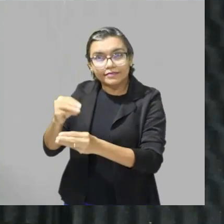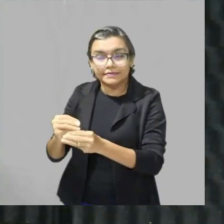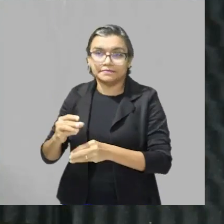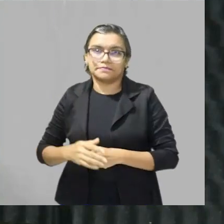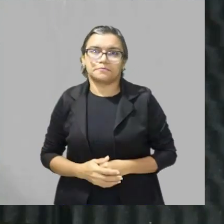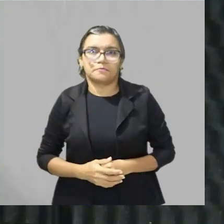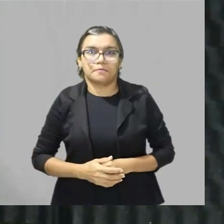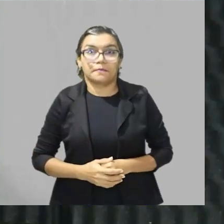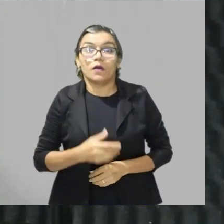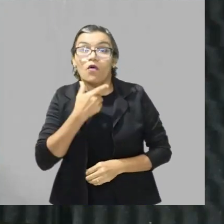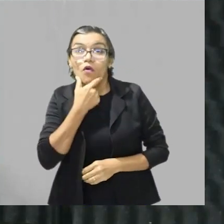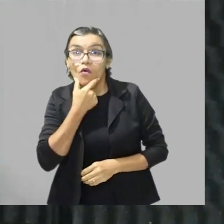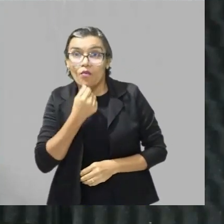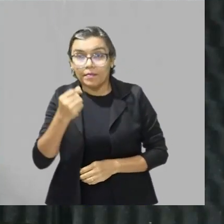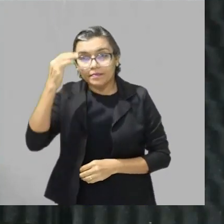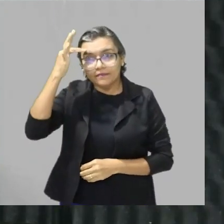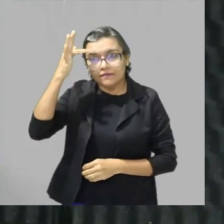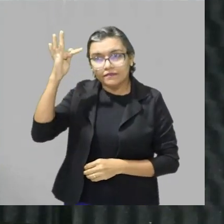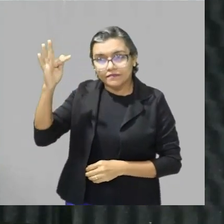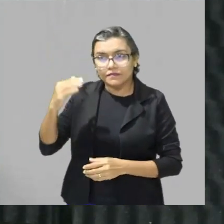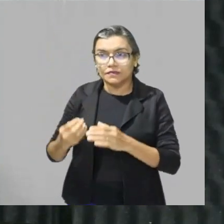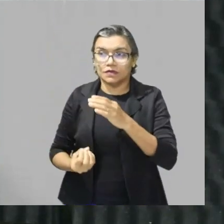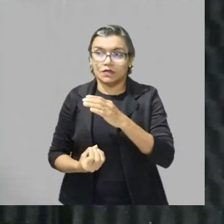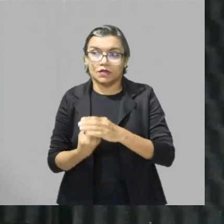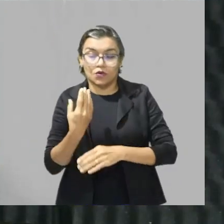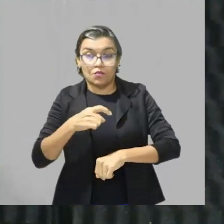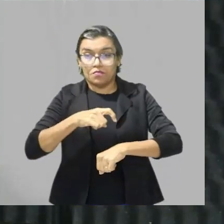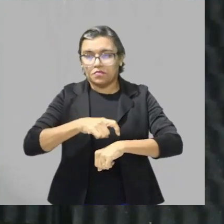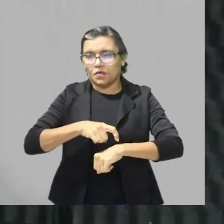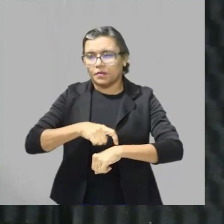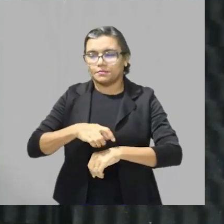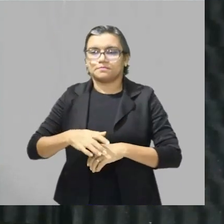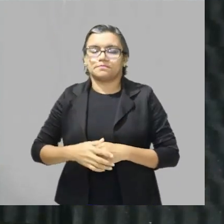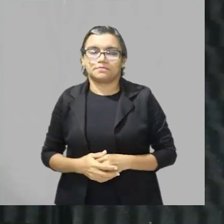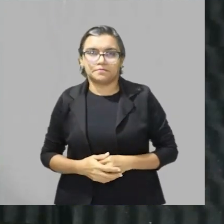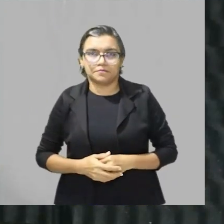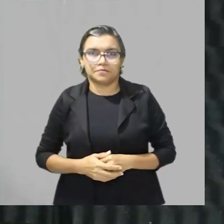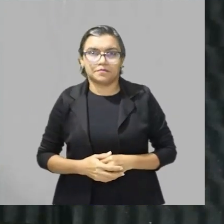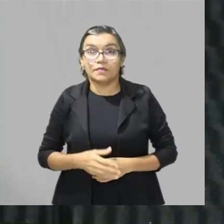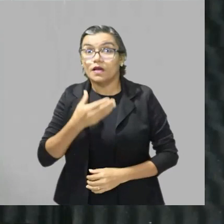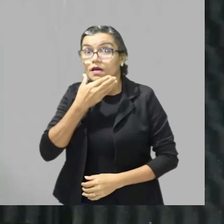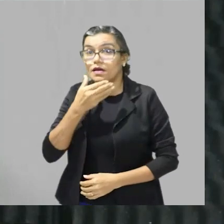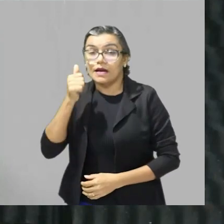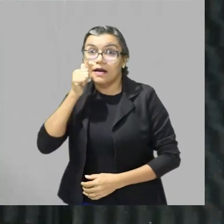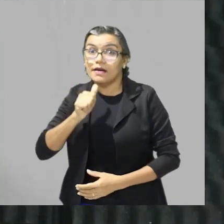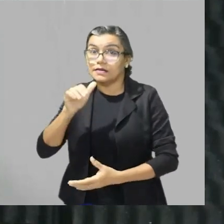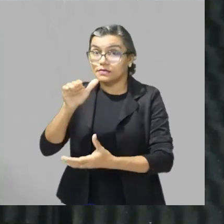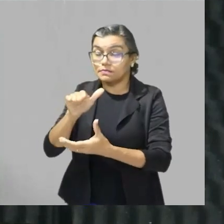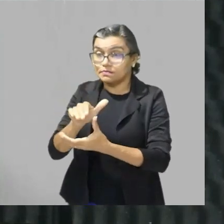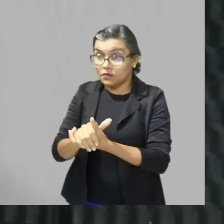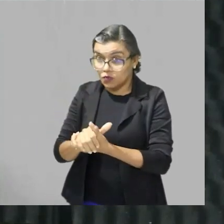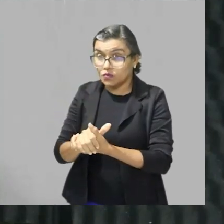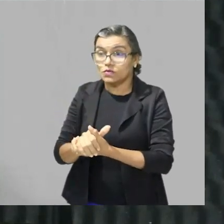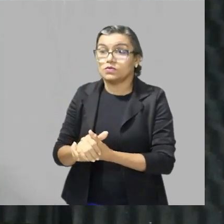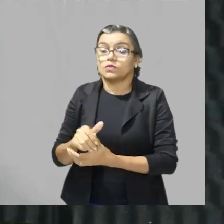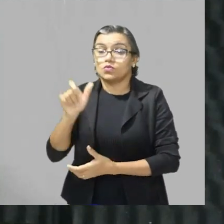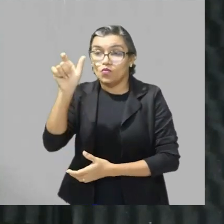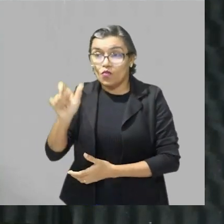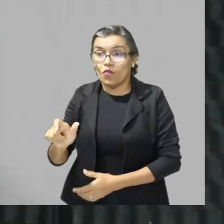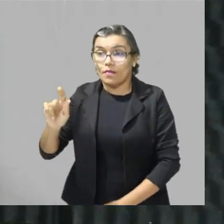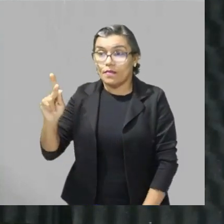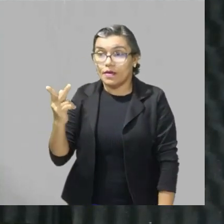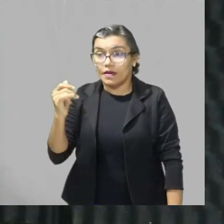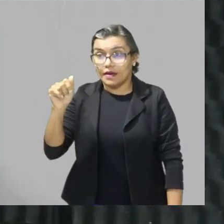o filósofo criou uma determinada situação a esposa de Raios estava gravemente enferma